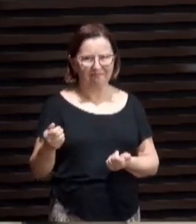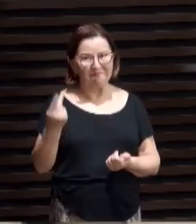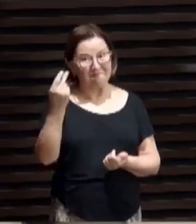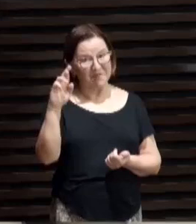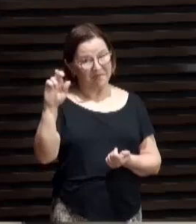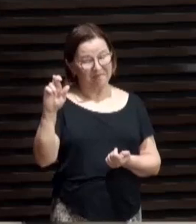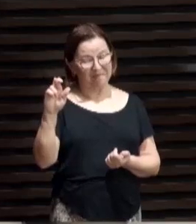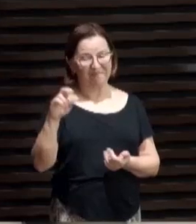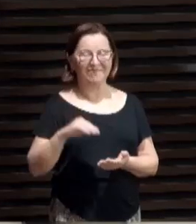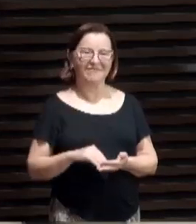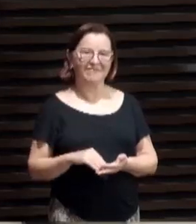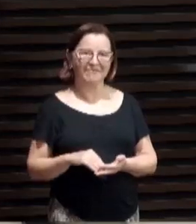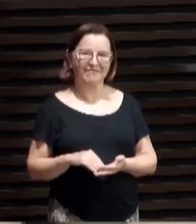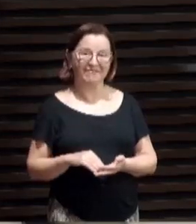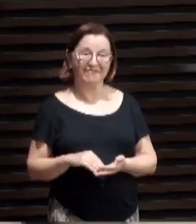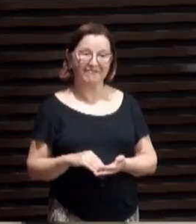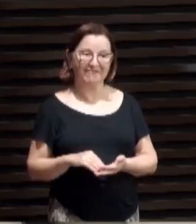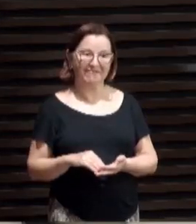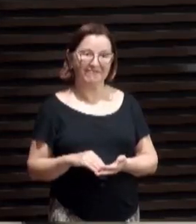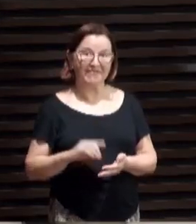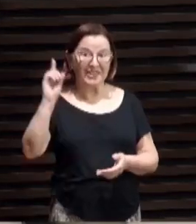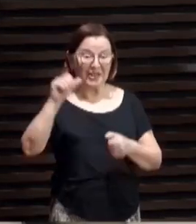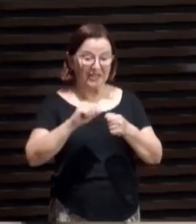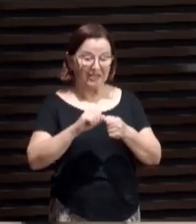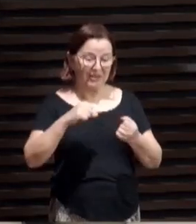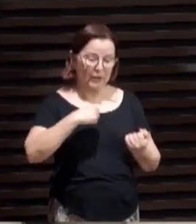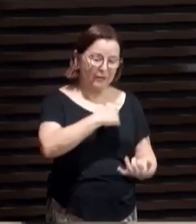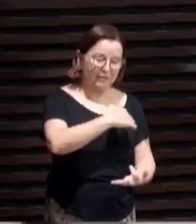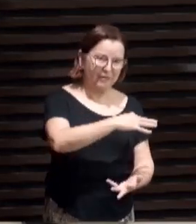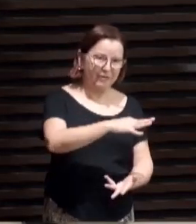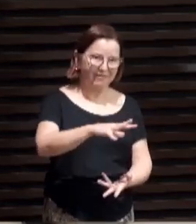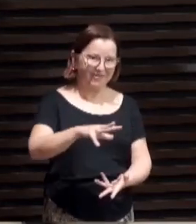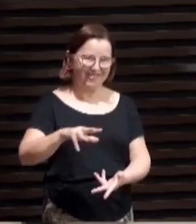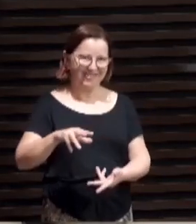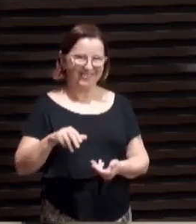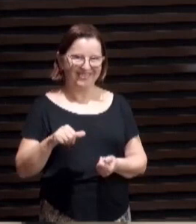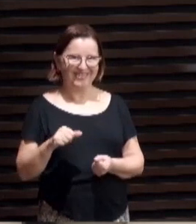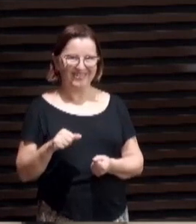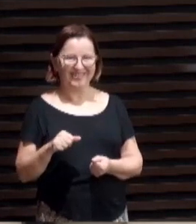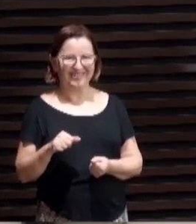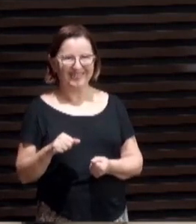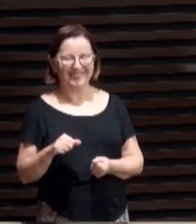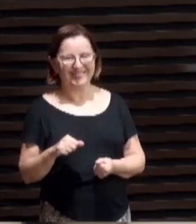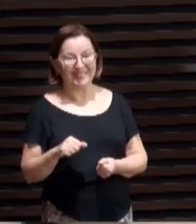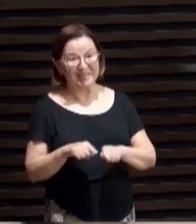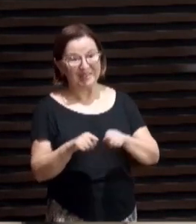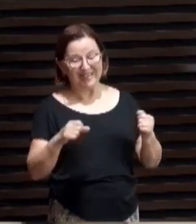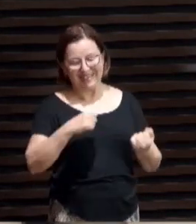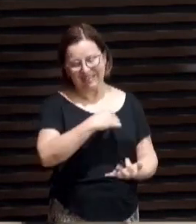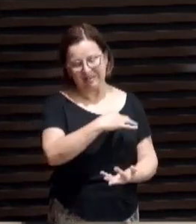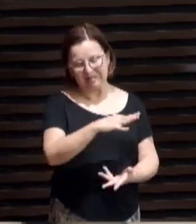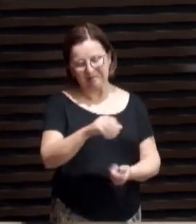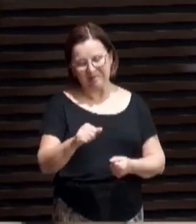Aquele por quem o mundo foi feito, havia entrado nesse mundo, mas o mundo